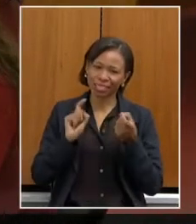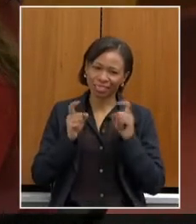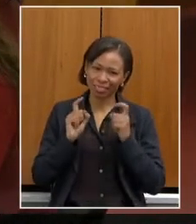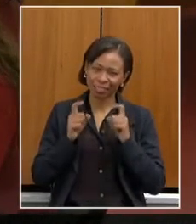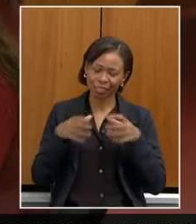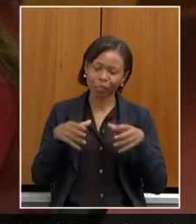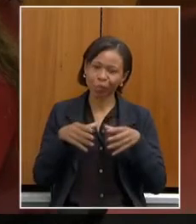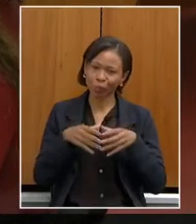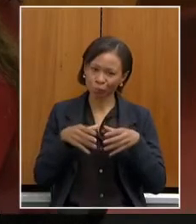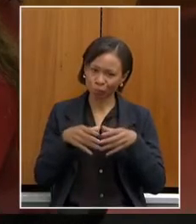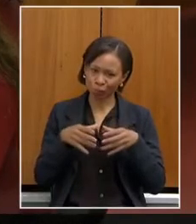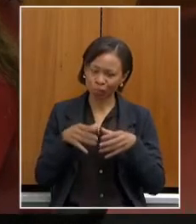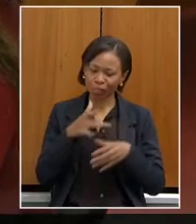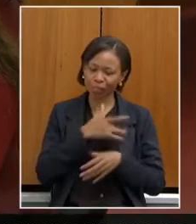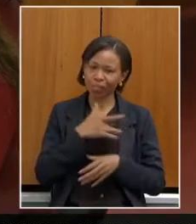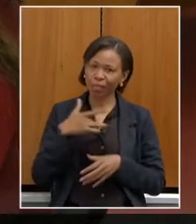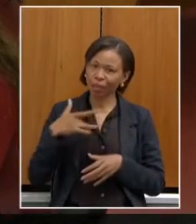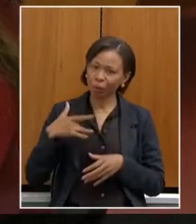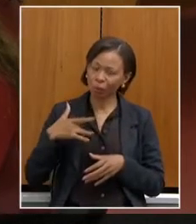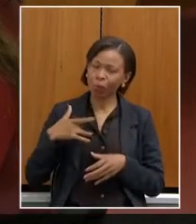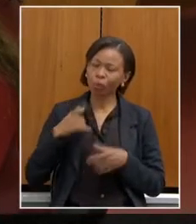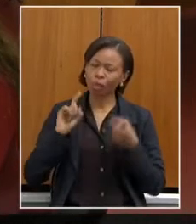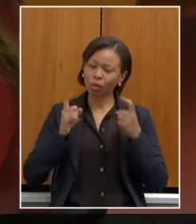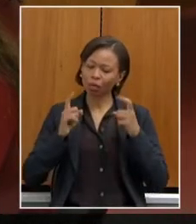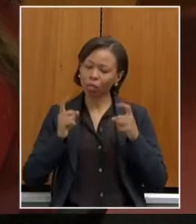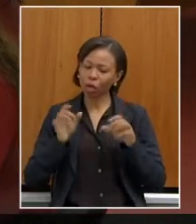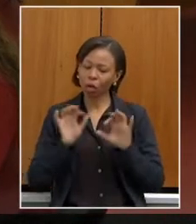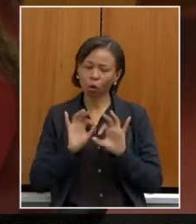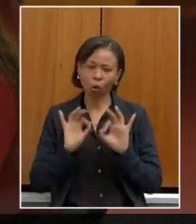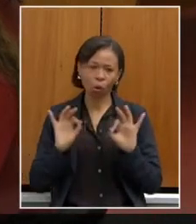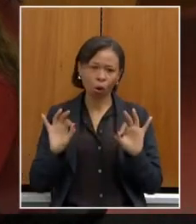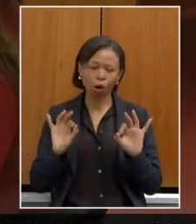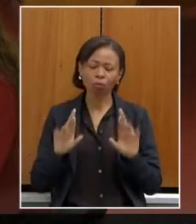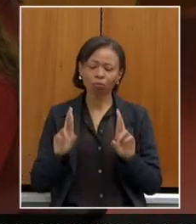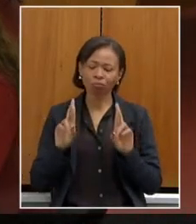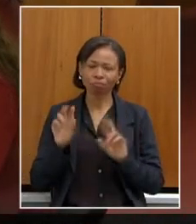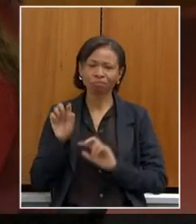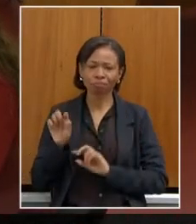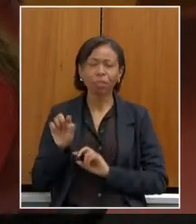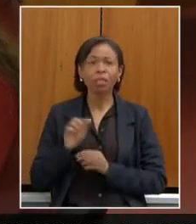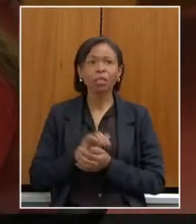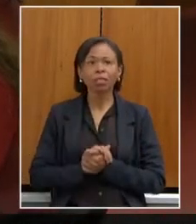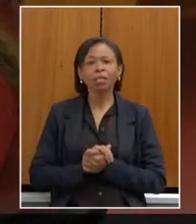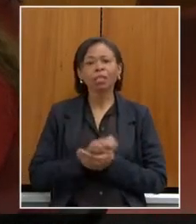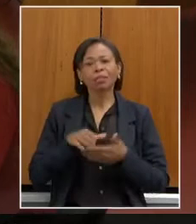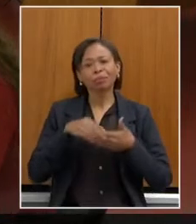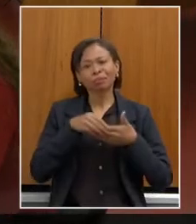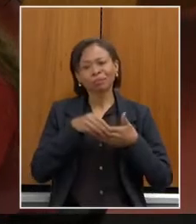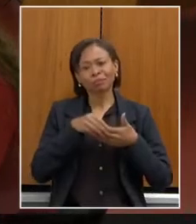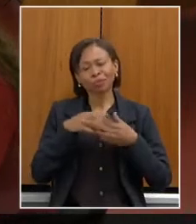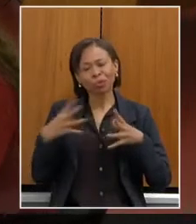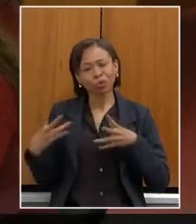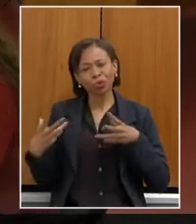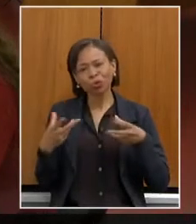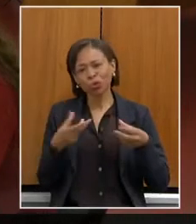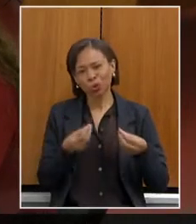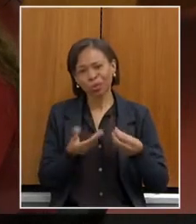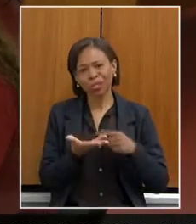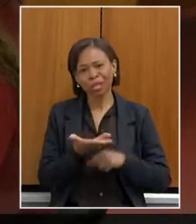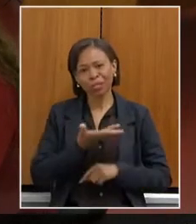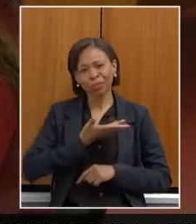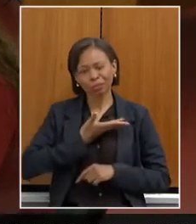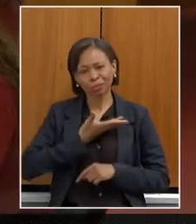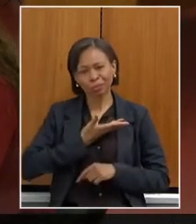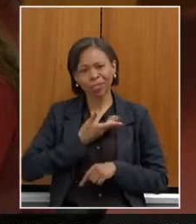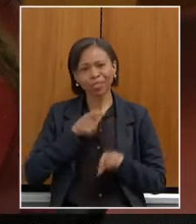que foi conduzida tão bem aí nesse período cumprimentar todos os colegas que estão aqui presentes também os que nos